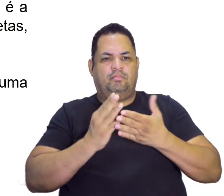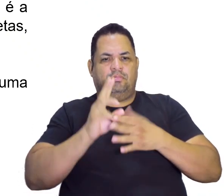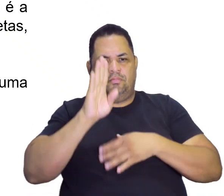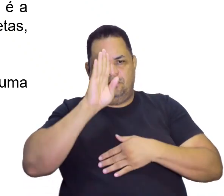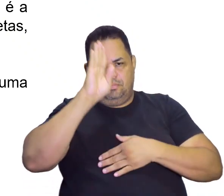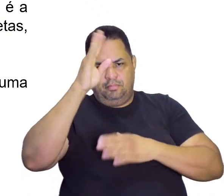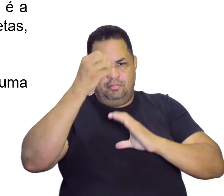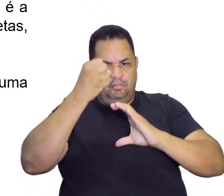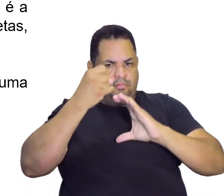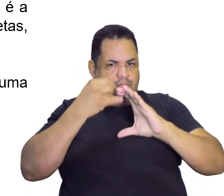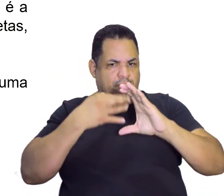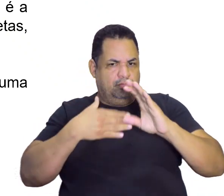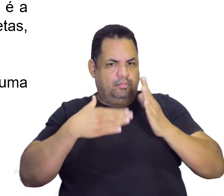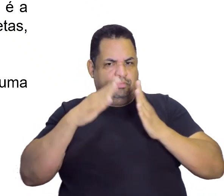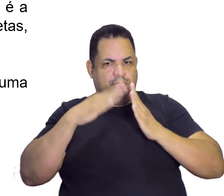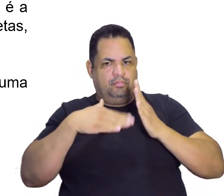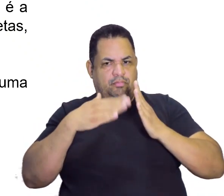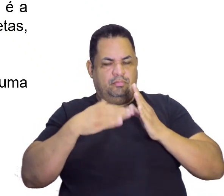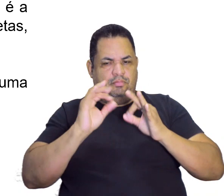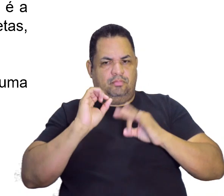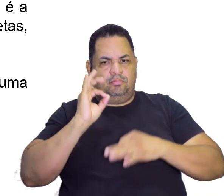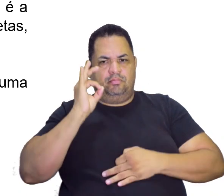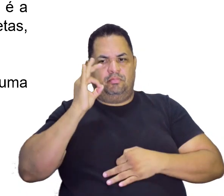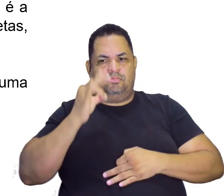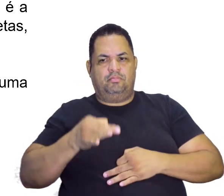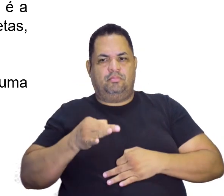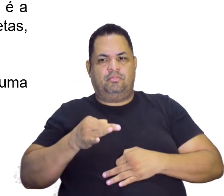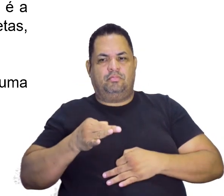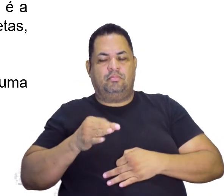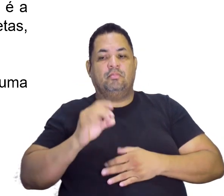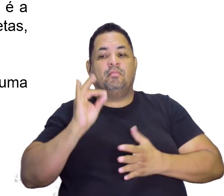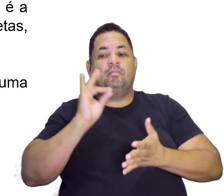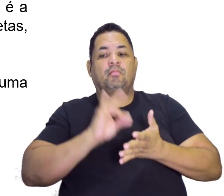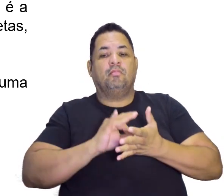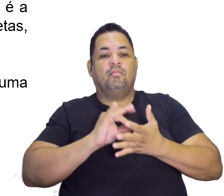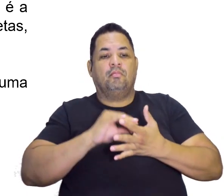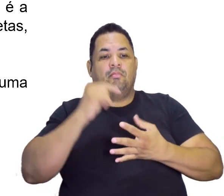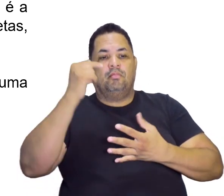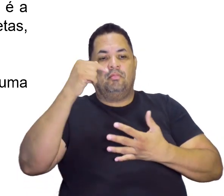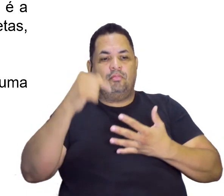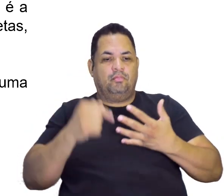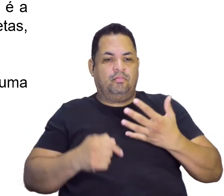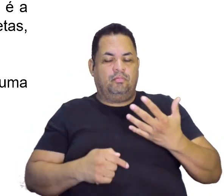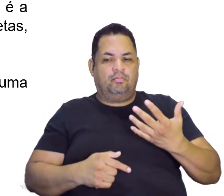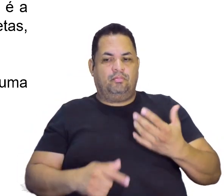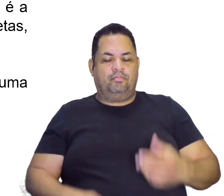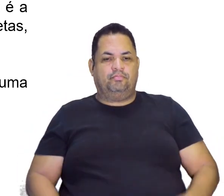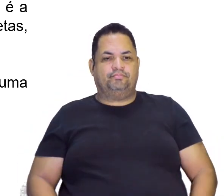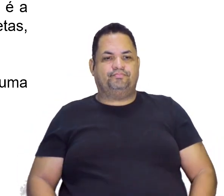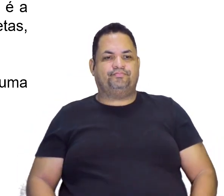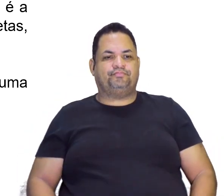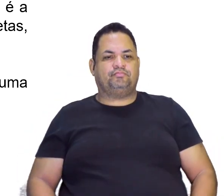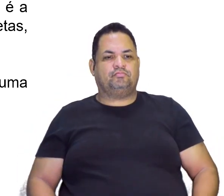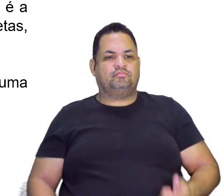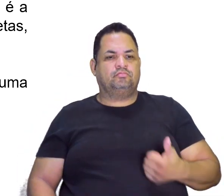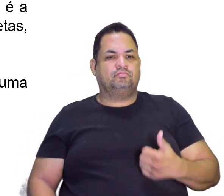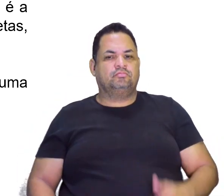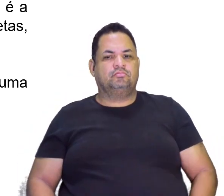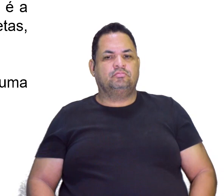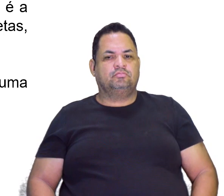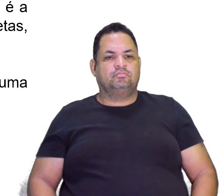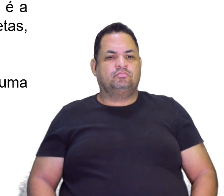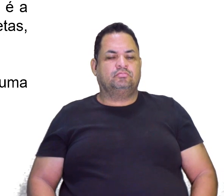as principais características da pintura, está correto o que se afirma em a